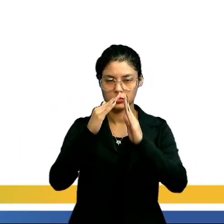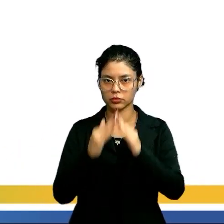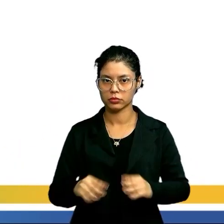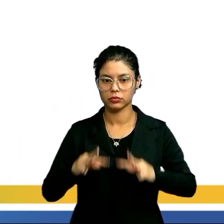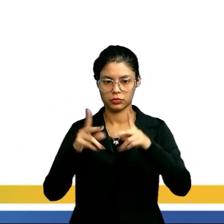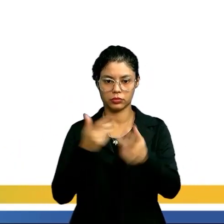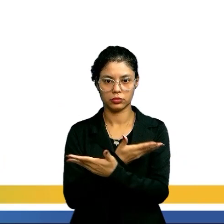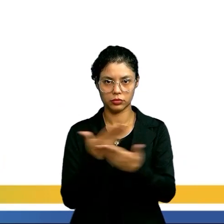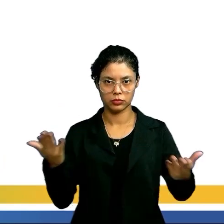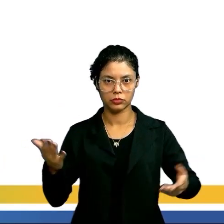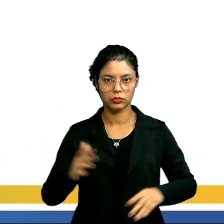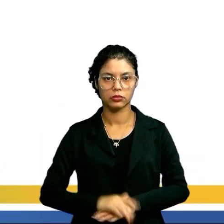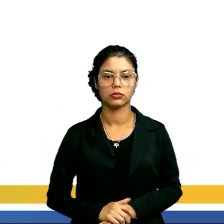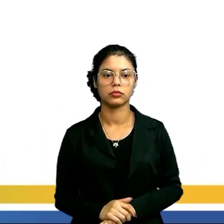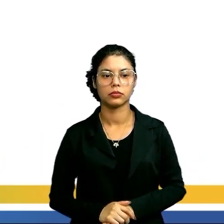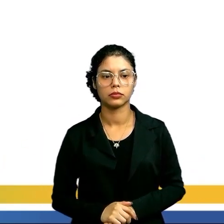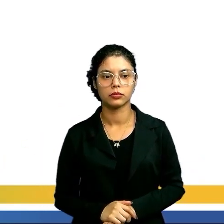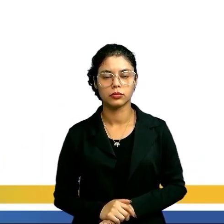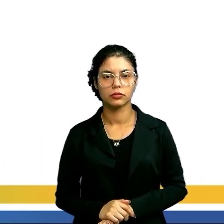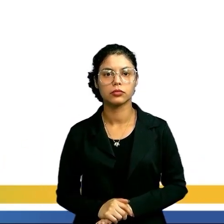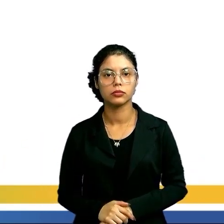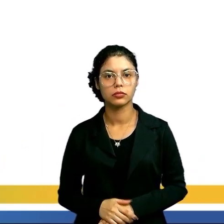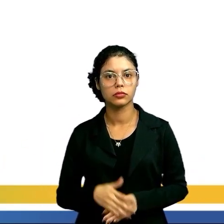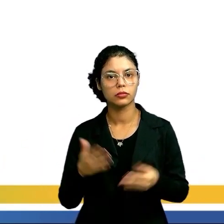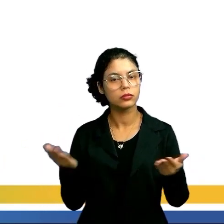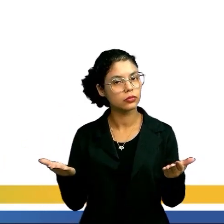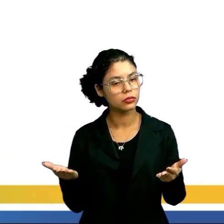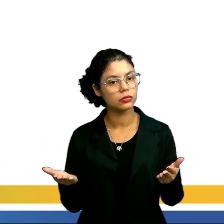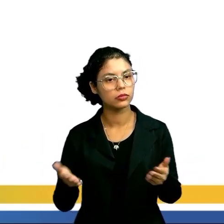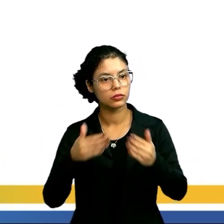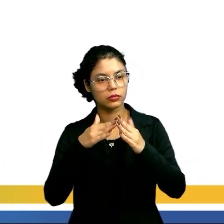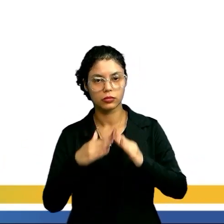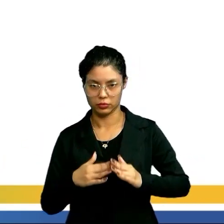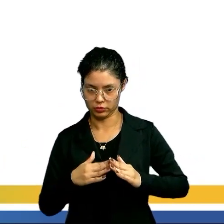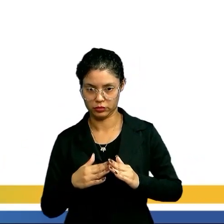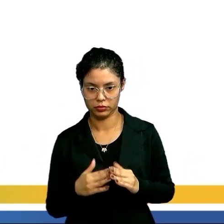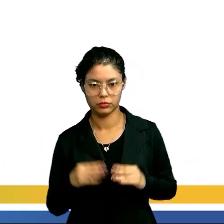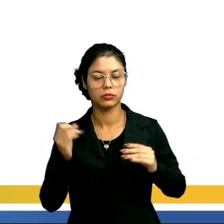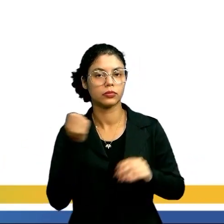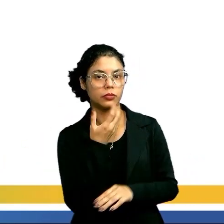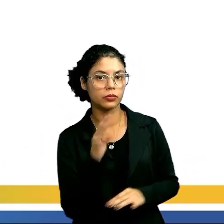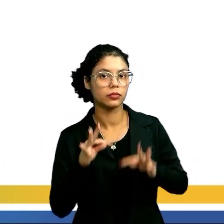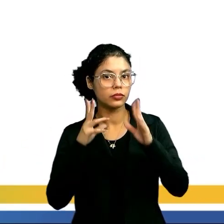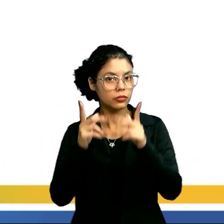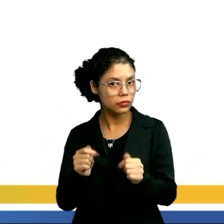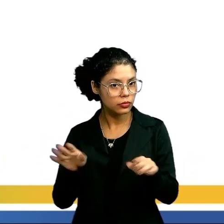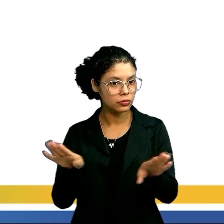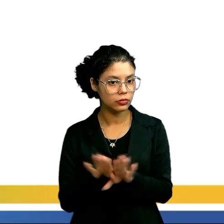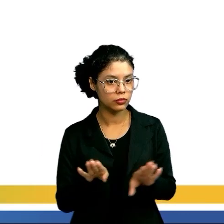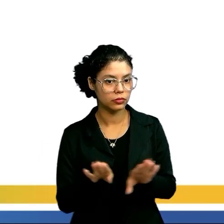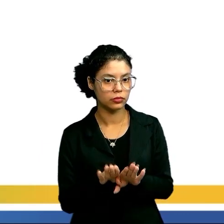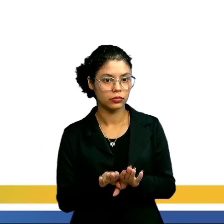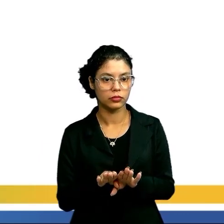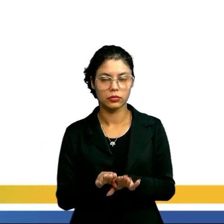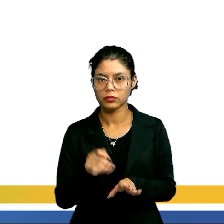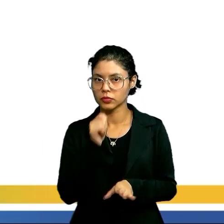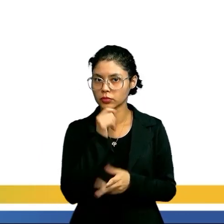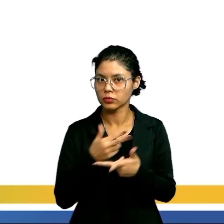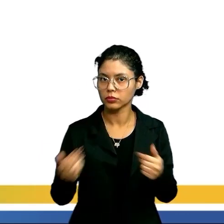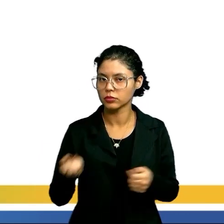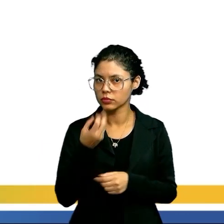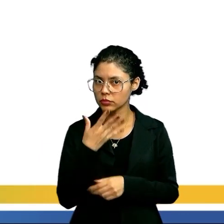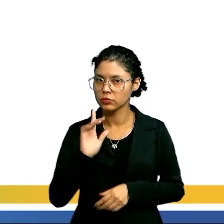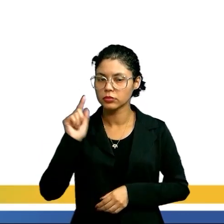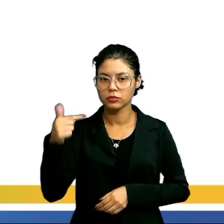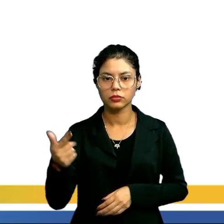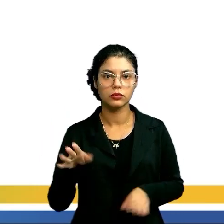de moradia para todos. Ora, se moradia é uma coisa boa para quem é da elite, não deveria ser uma coisa boa também